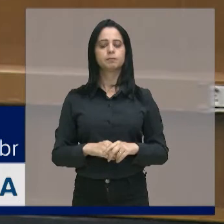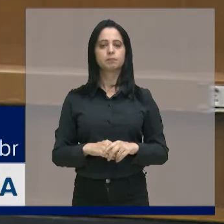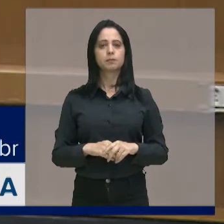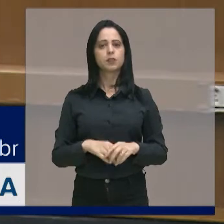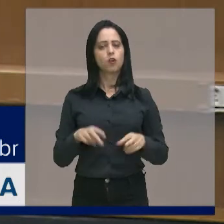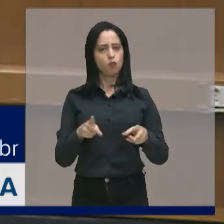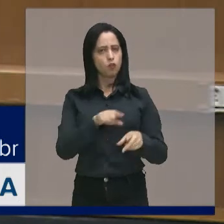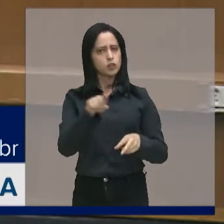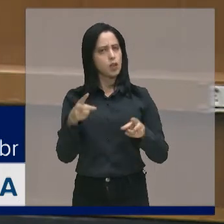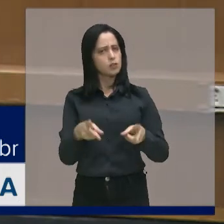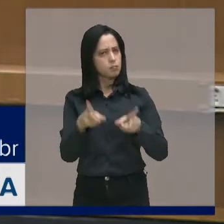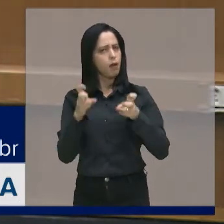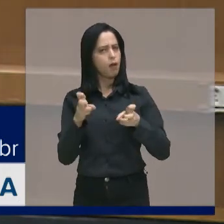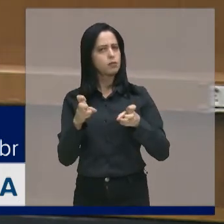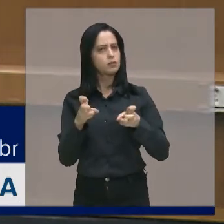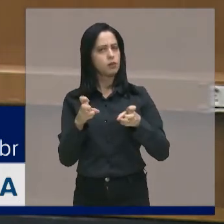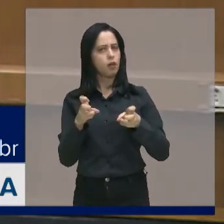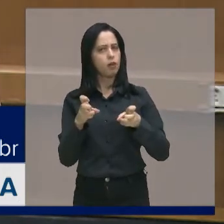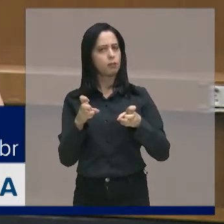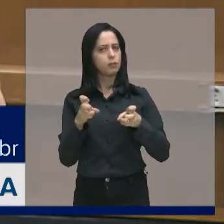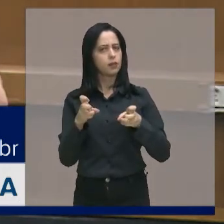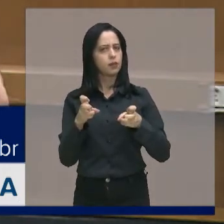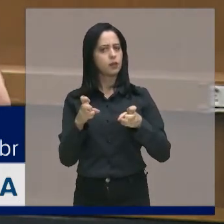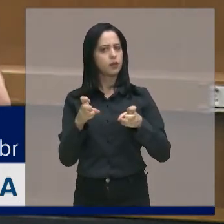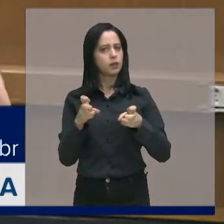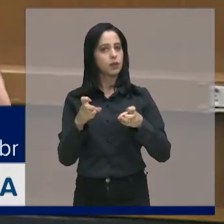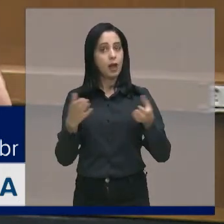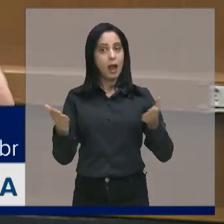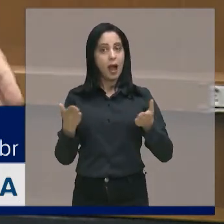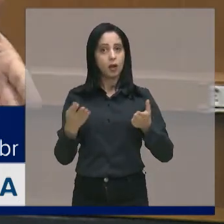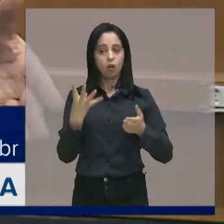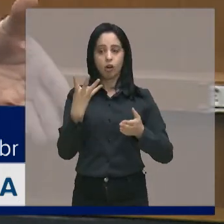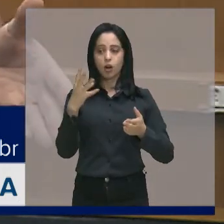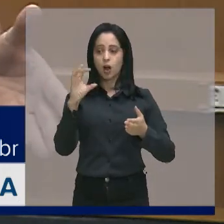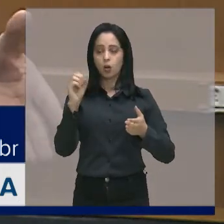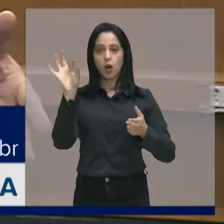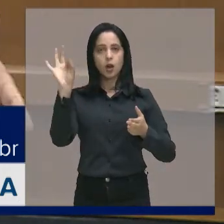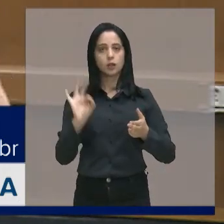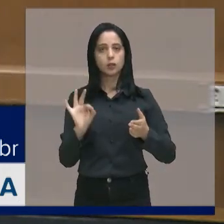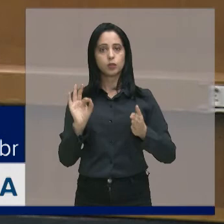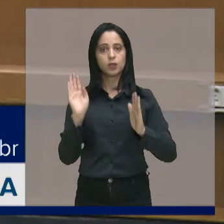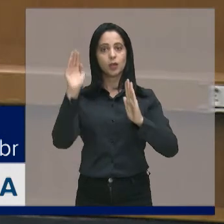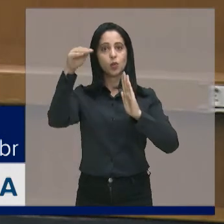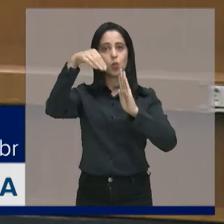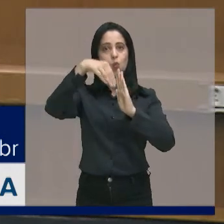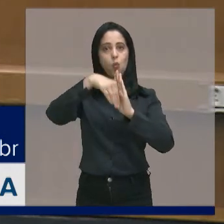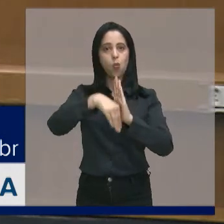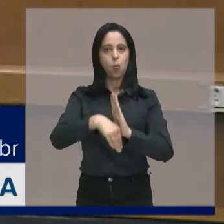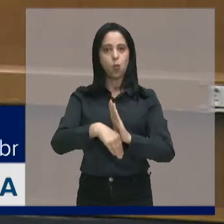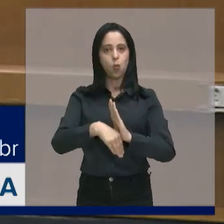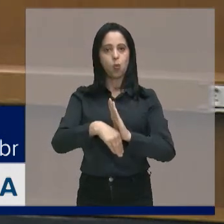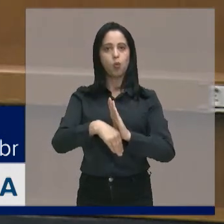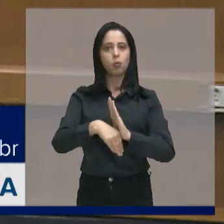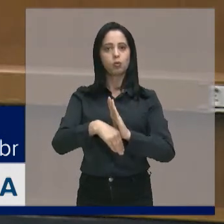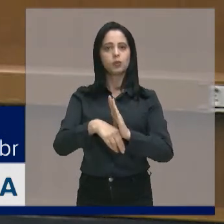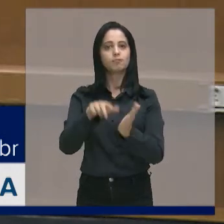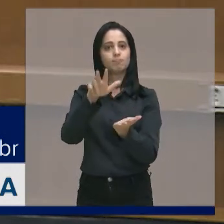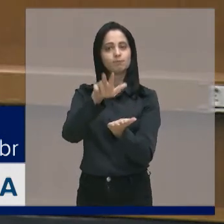olharem. Nós estamos já praticamente abaixo de 40% de internação, né, de ocupação de